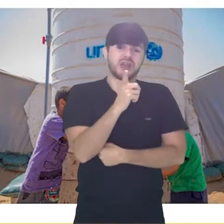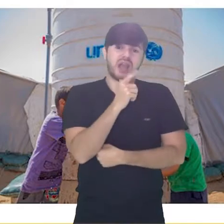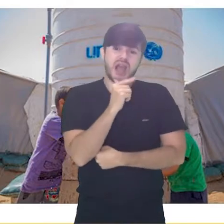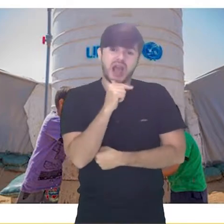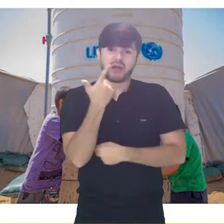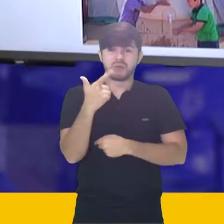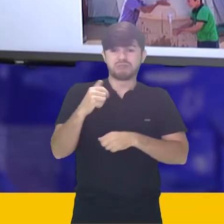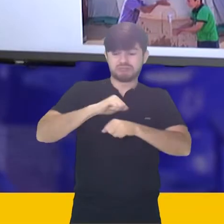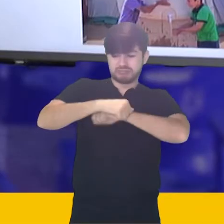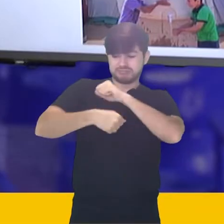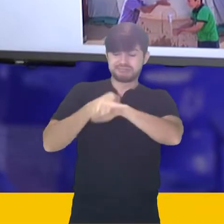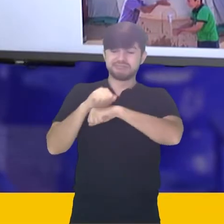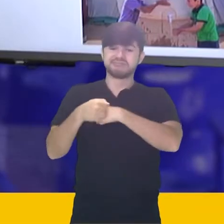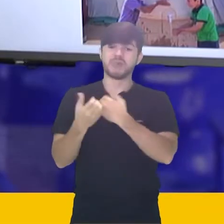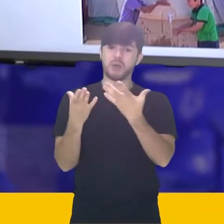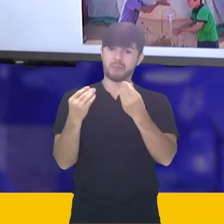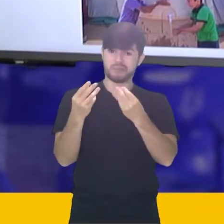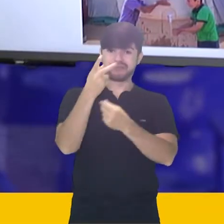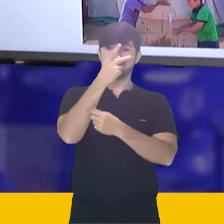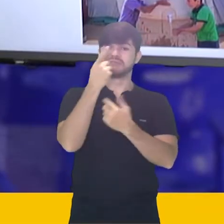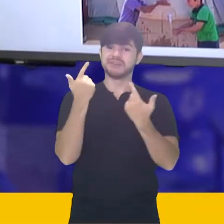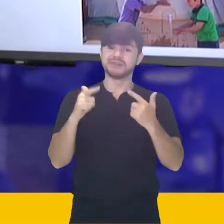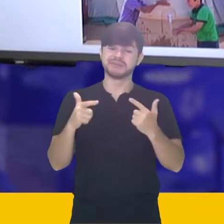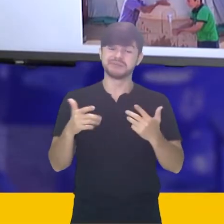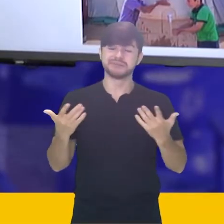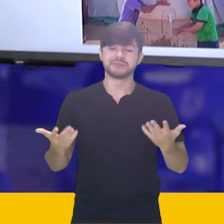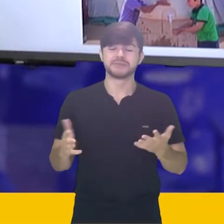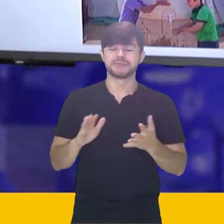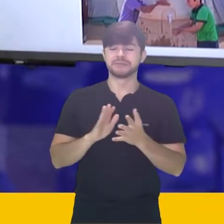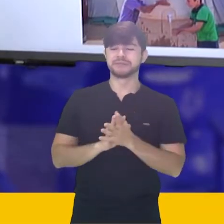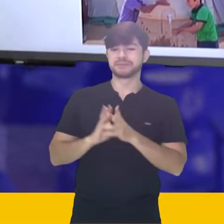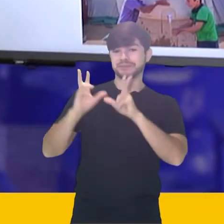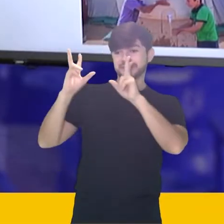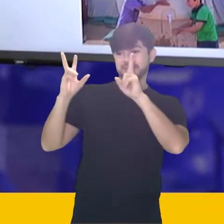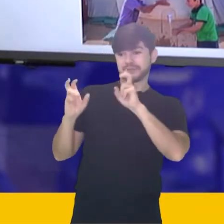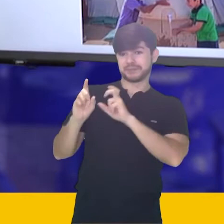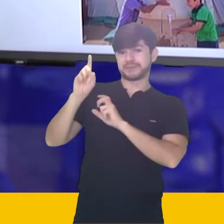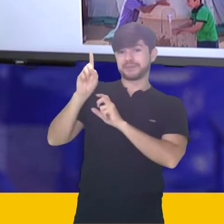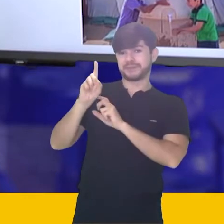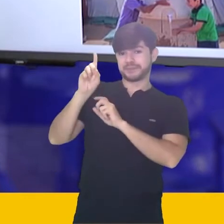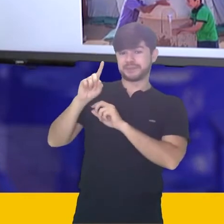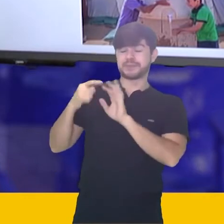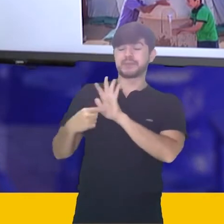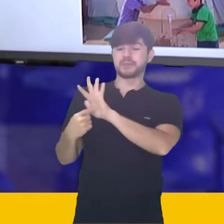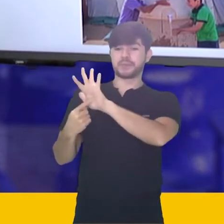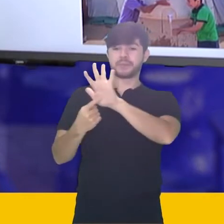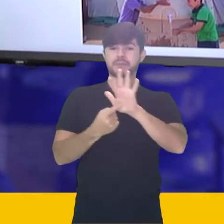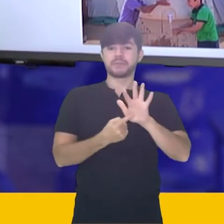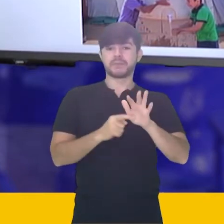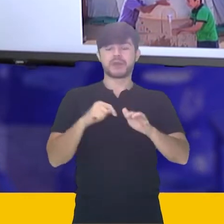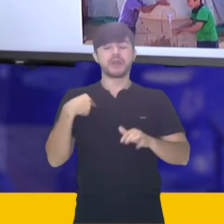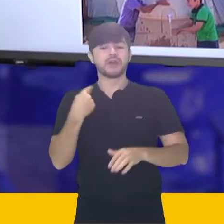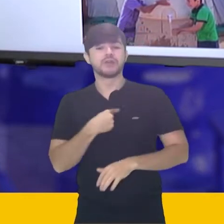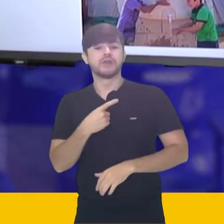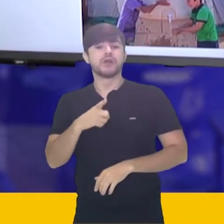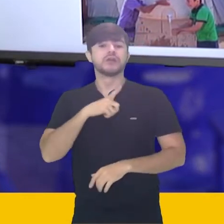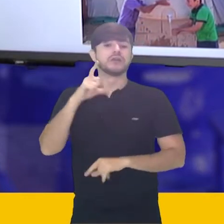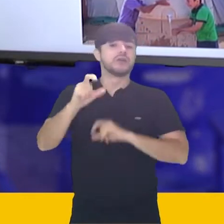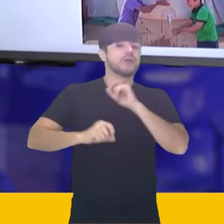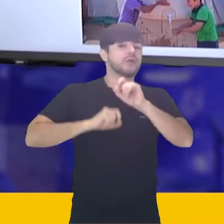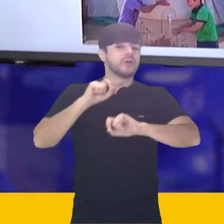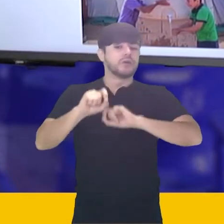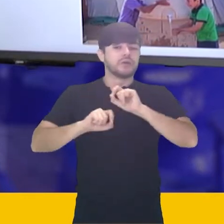Bom, aí dentro desse aspecto, era o que eu estava tentando a gente colocar antes, a gente tem, a partir